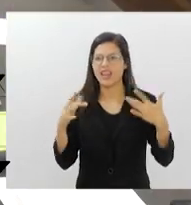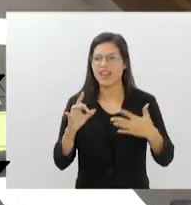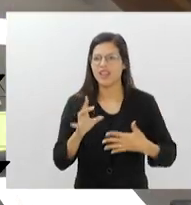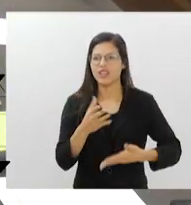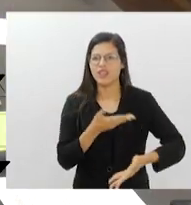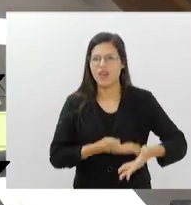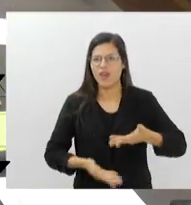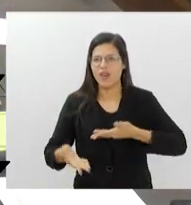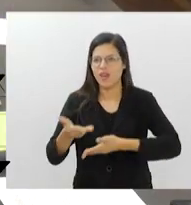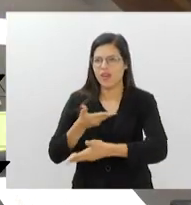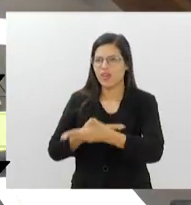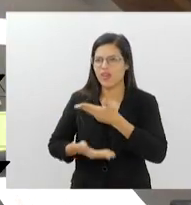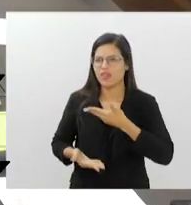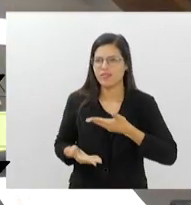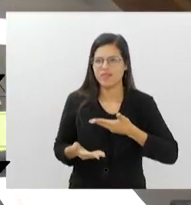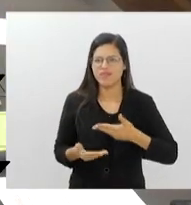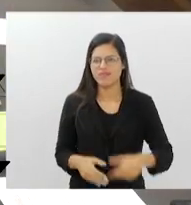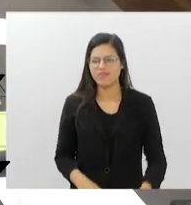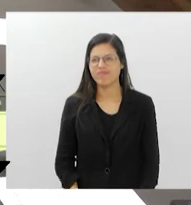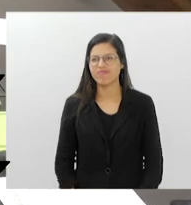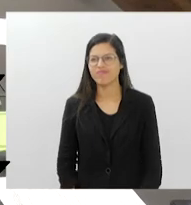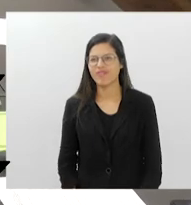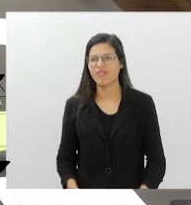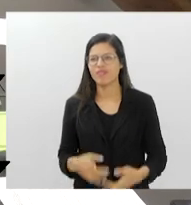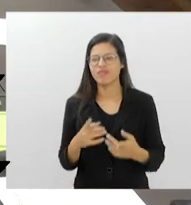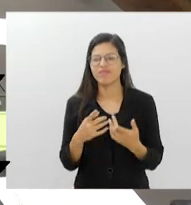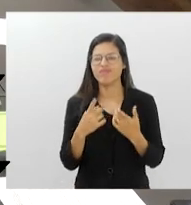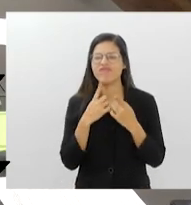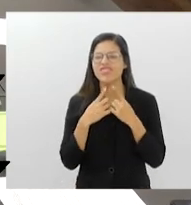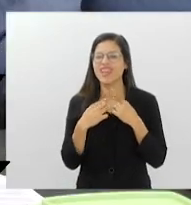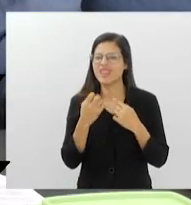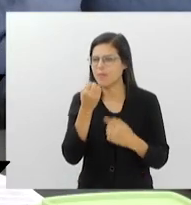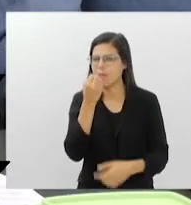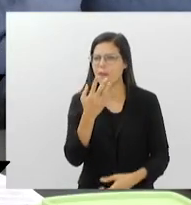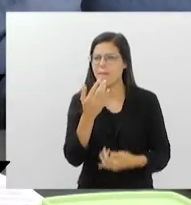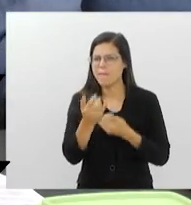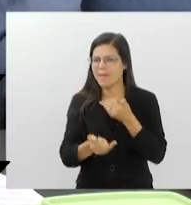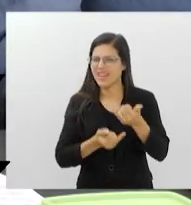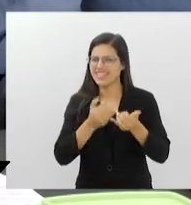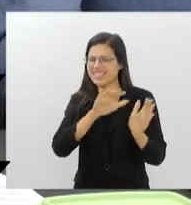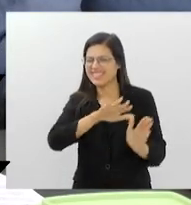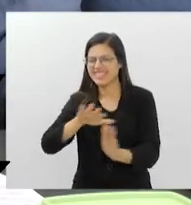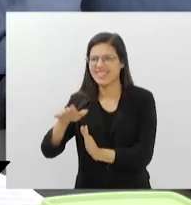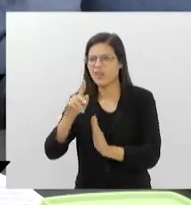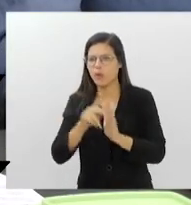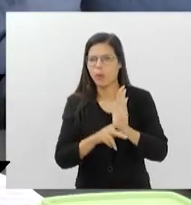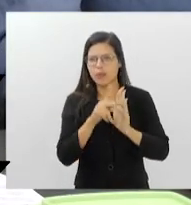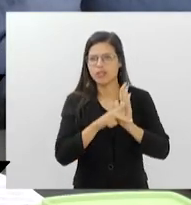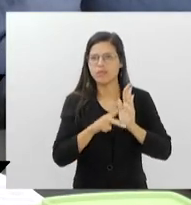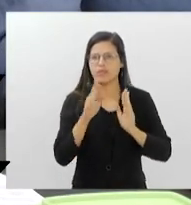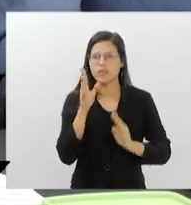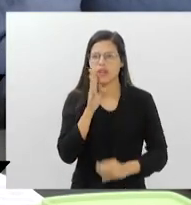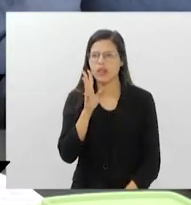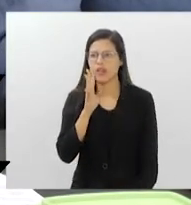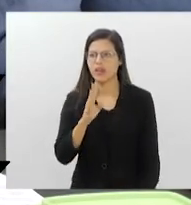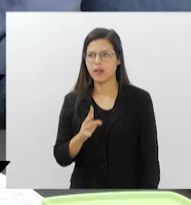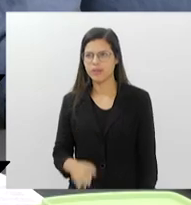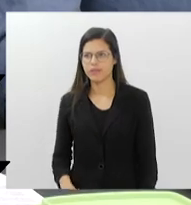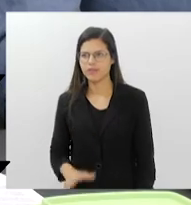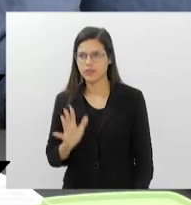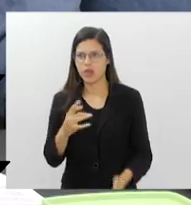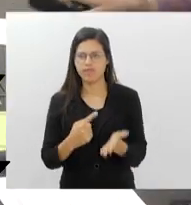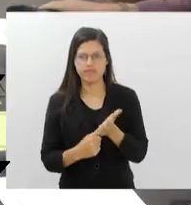com satisfação mas tá muito bom brincadeira a parte o projeto tá bacana e já tá marcado a audiência